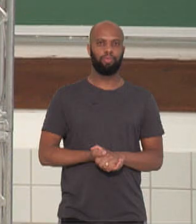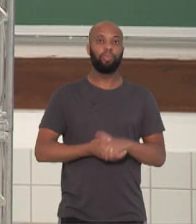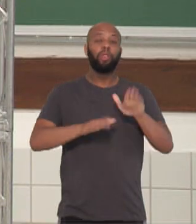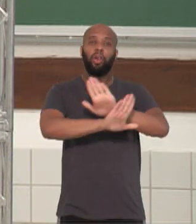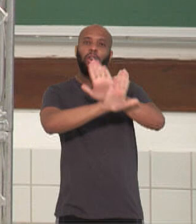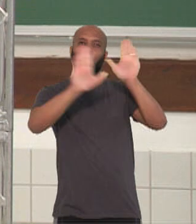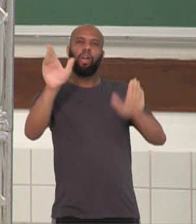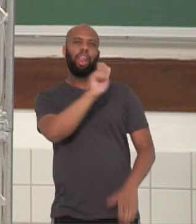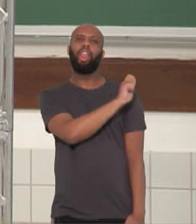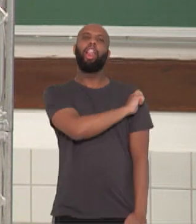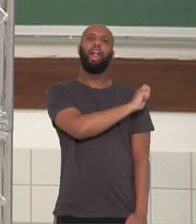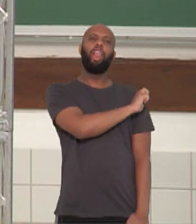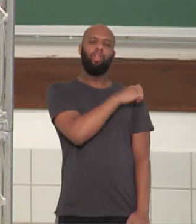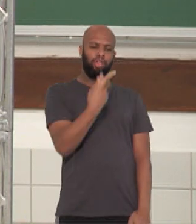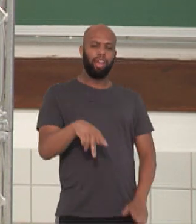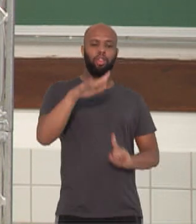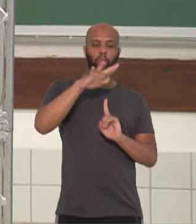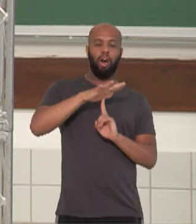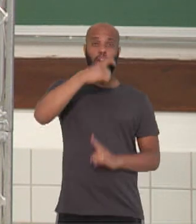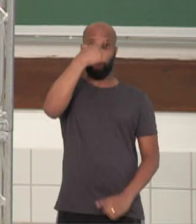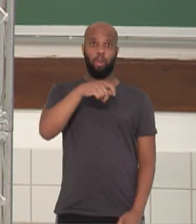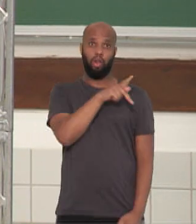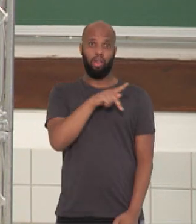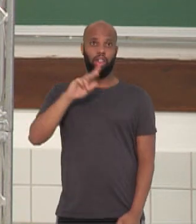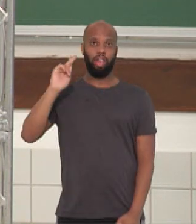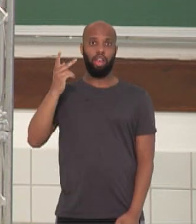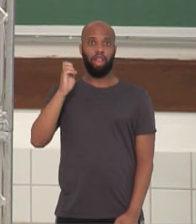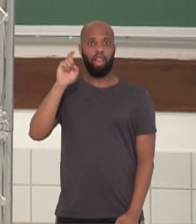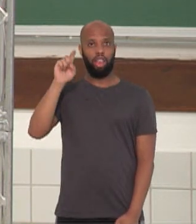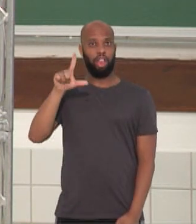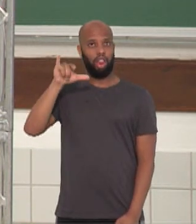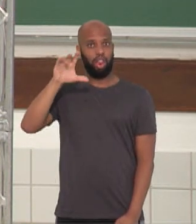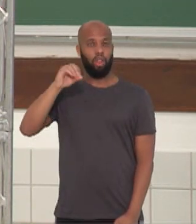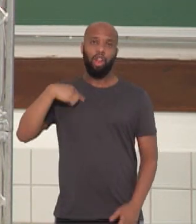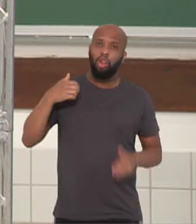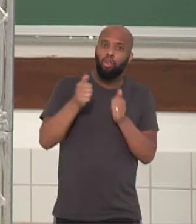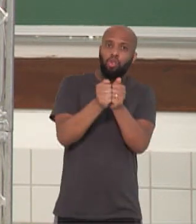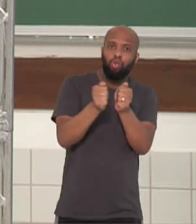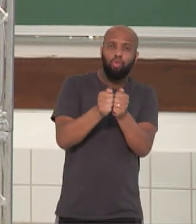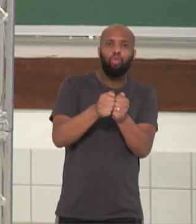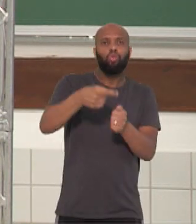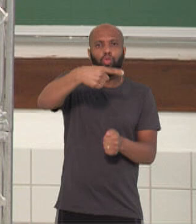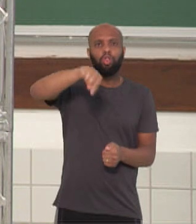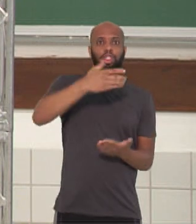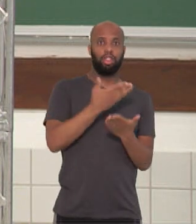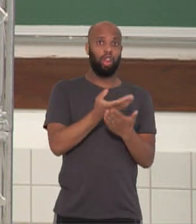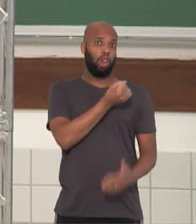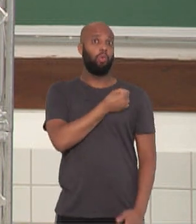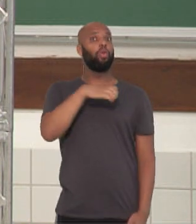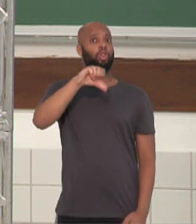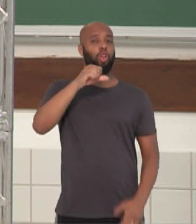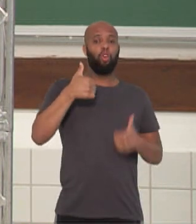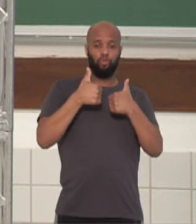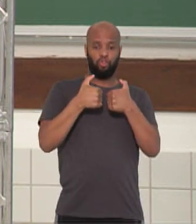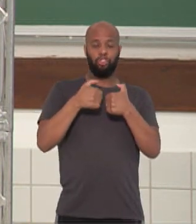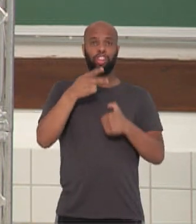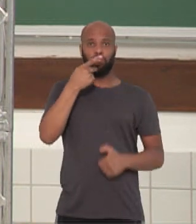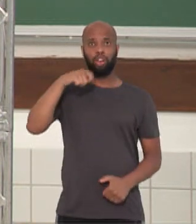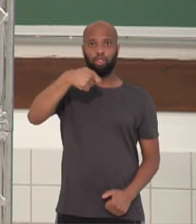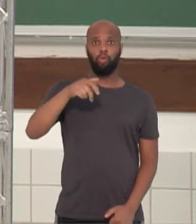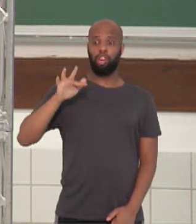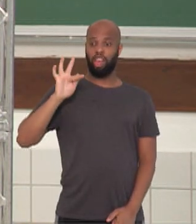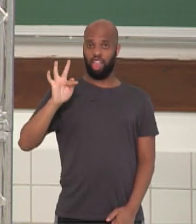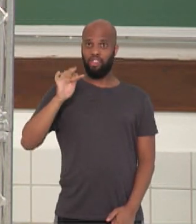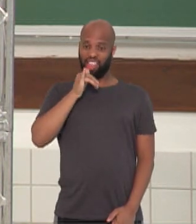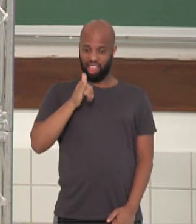Olá, estudantes do Paraná, eu sou o professor Hélio, vou acompanhar vocês hoje na aula 9 de Física, que é a aula que fala sobre força